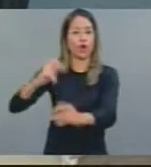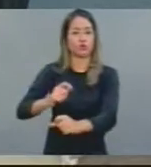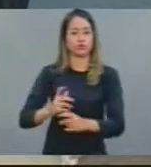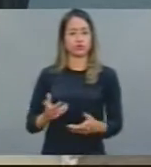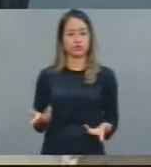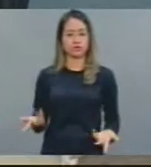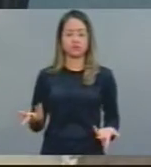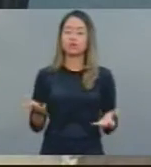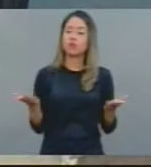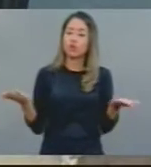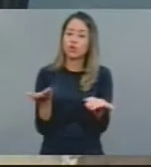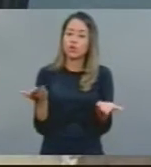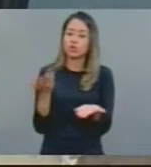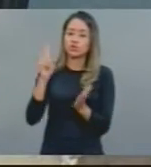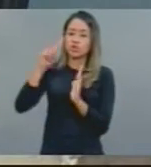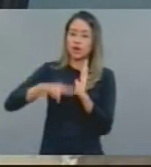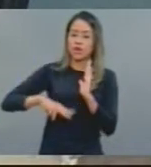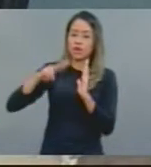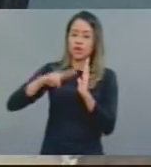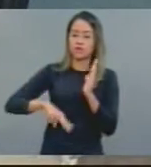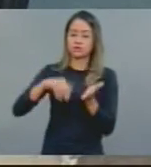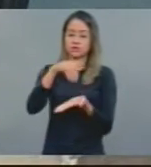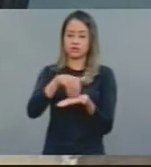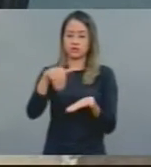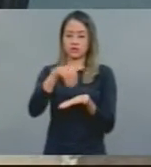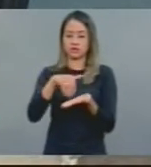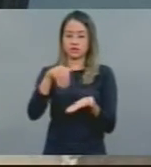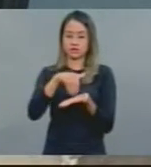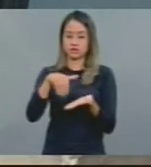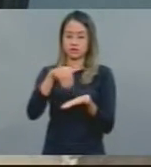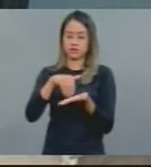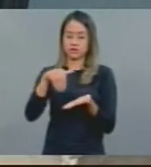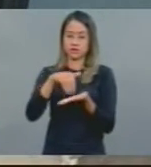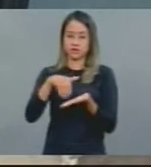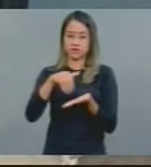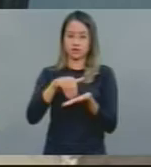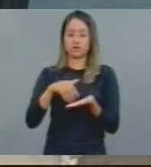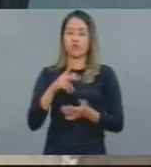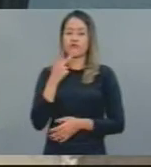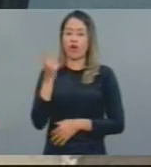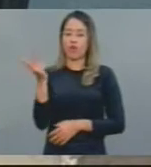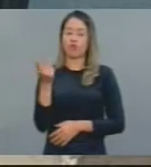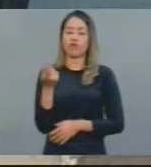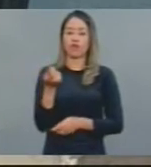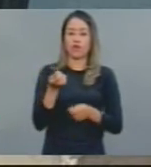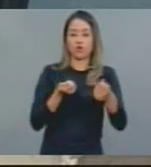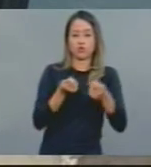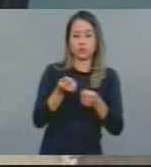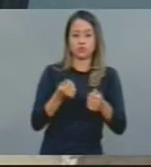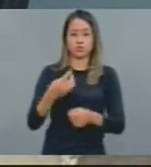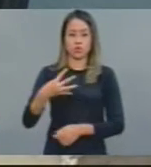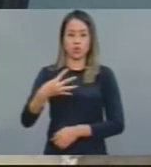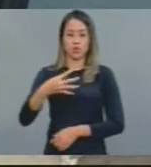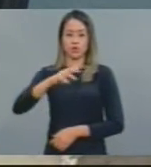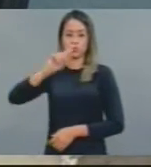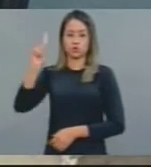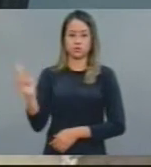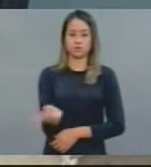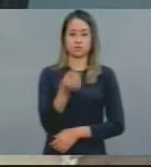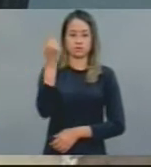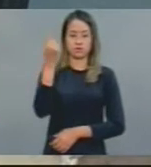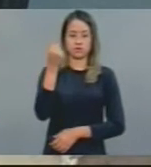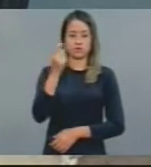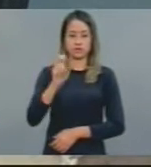gente vê que o próprio secretário de Relações Institucionais, ele disse que o Estado vai economizar cerca de 4,5 milhões, né, diante